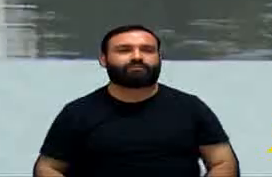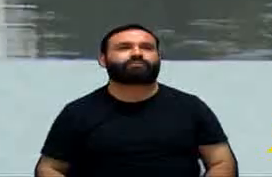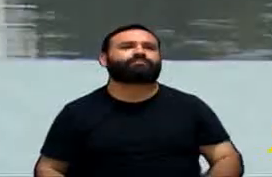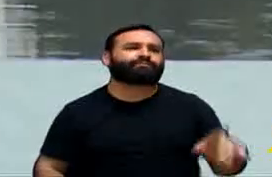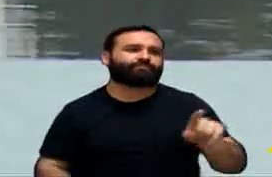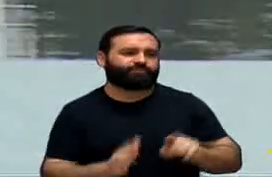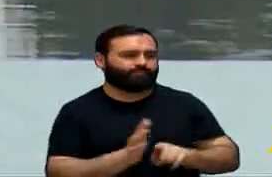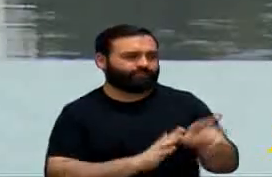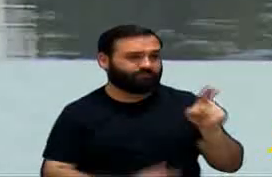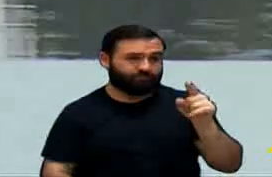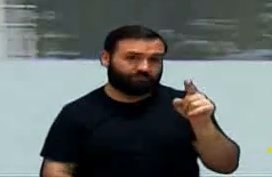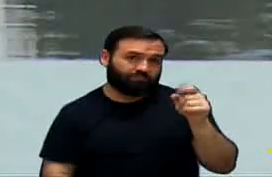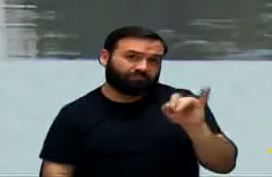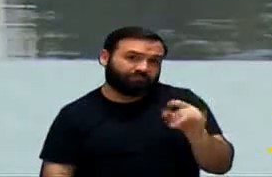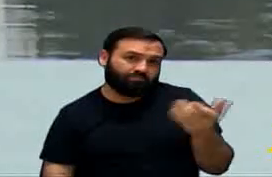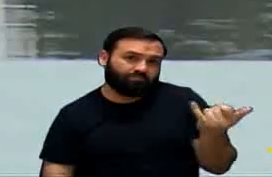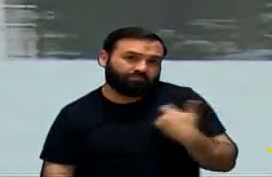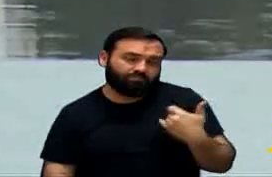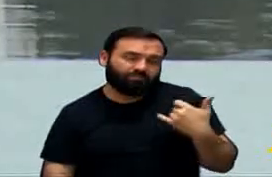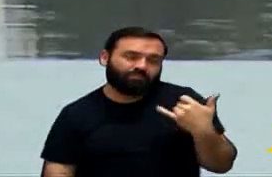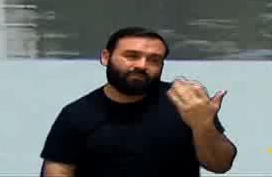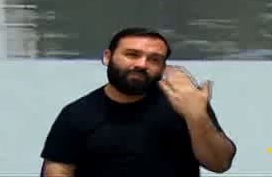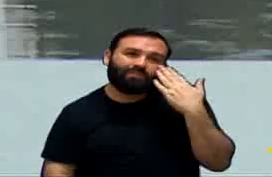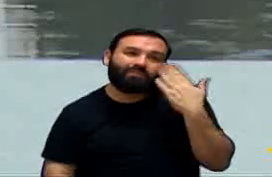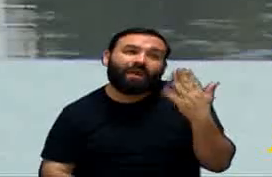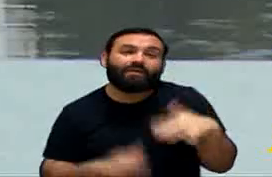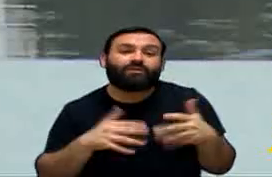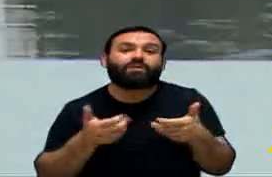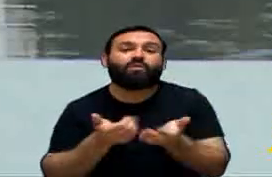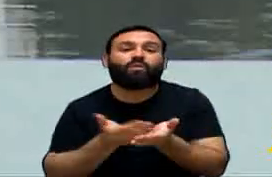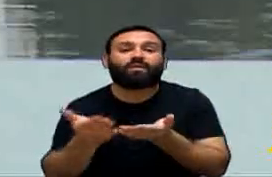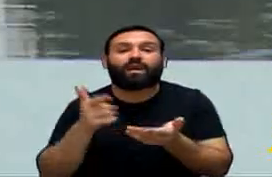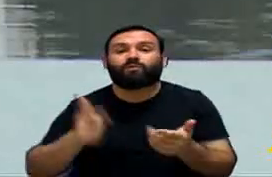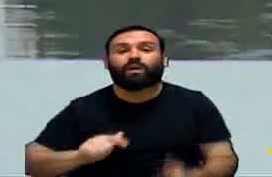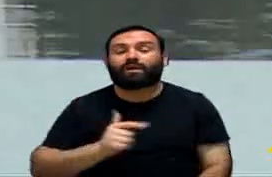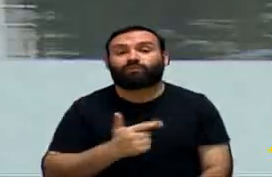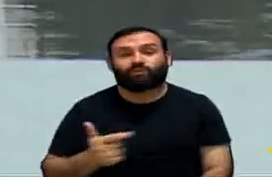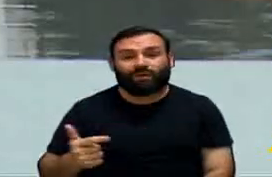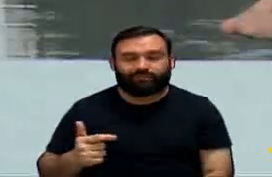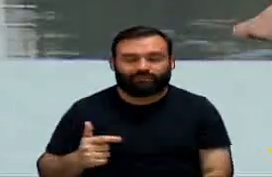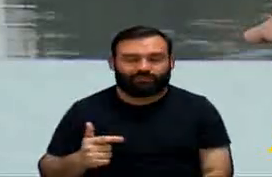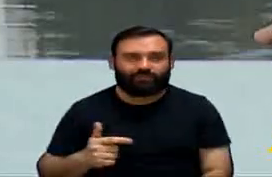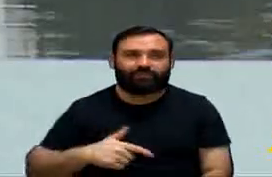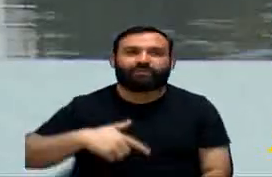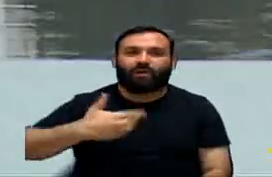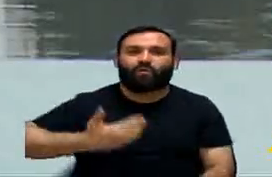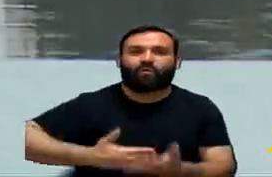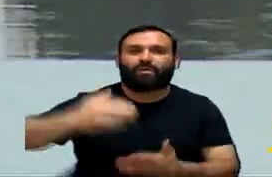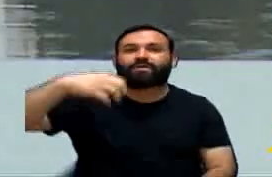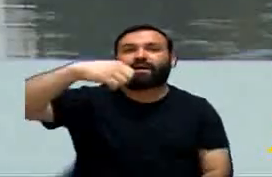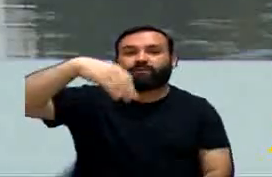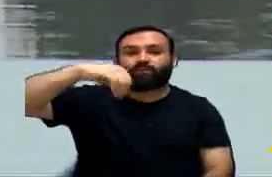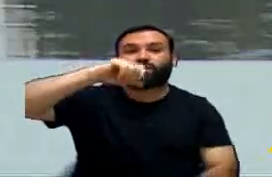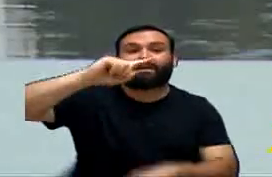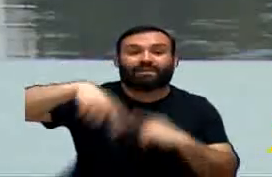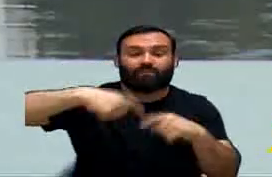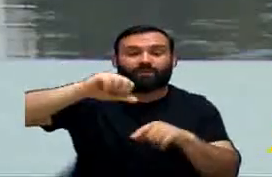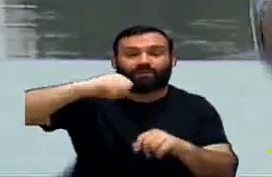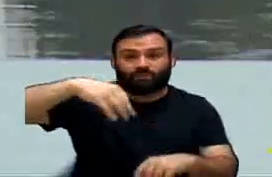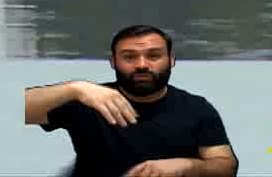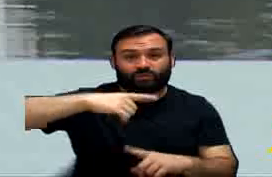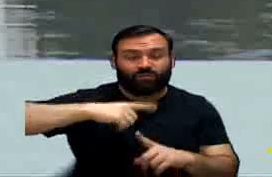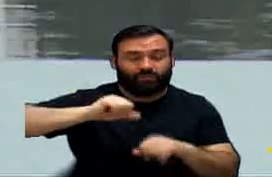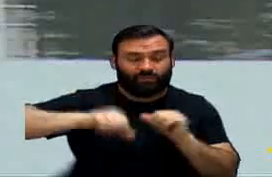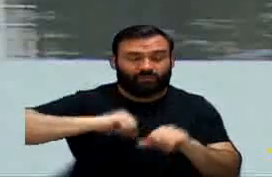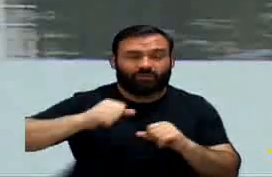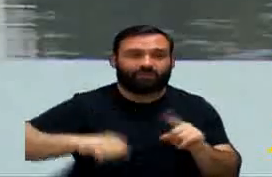uma dúvida aqui não sei se senhor sabe pode me responder mas por que não começar então pelos pontos inexistentes começando colocando as luzes e depois trocando já que tem a lâmpada